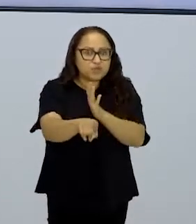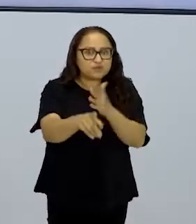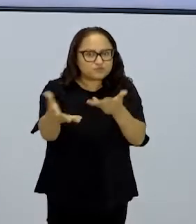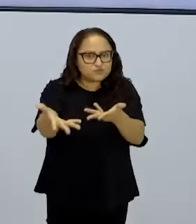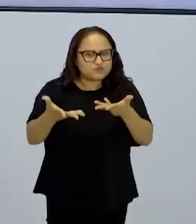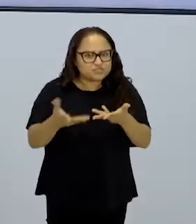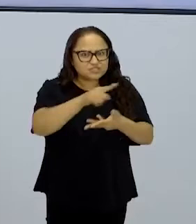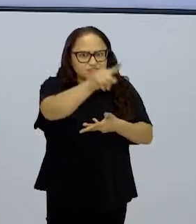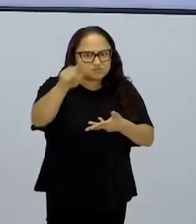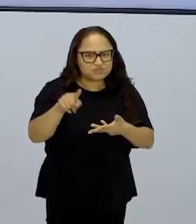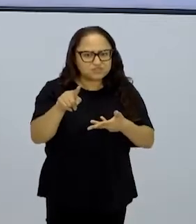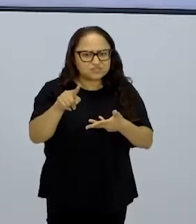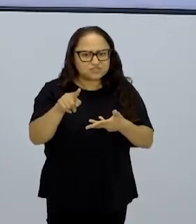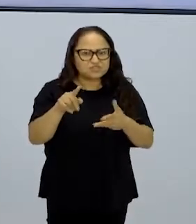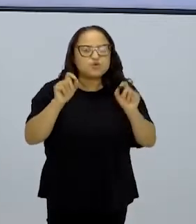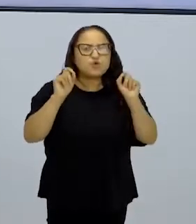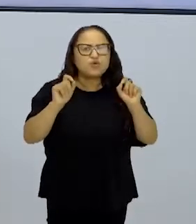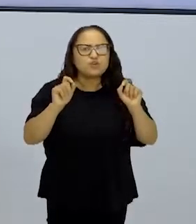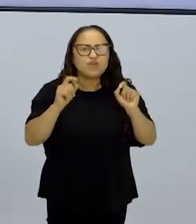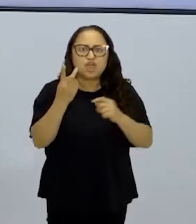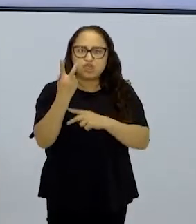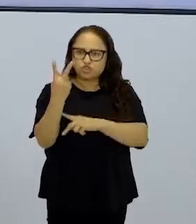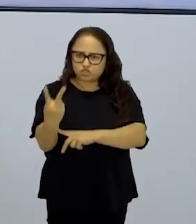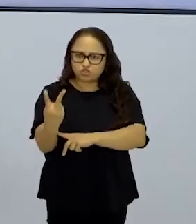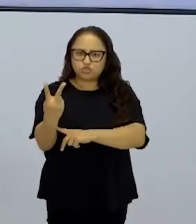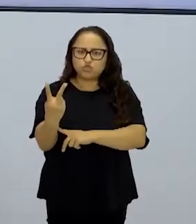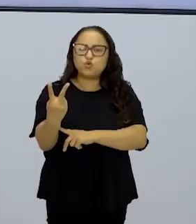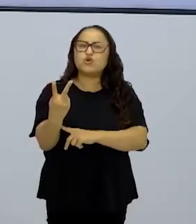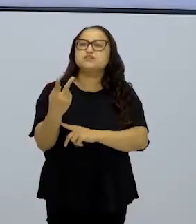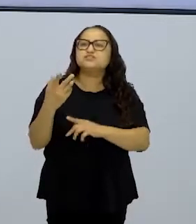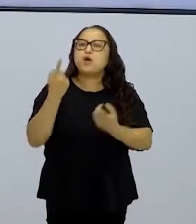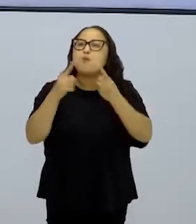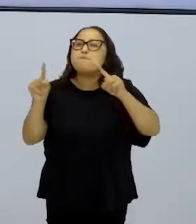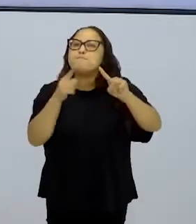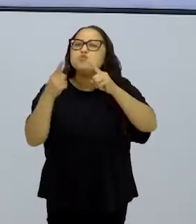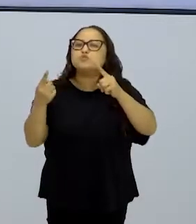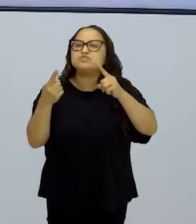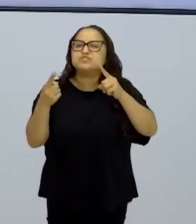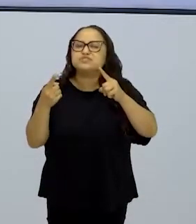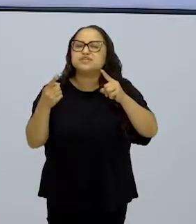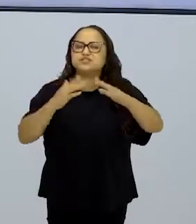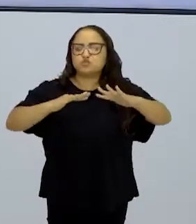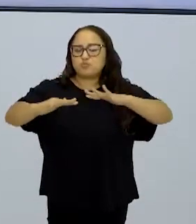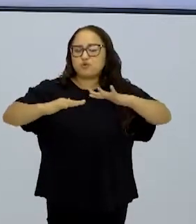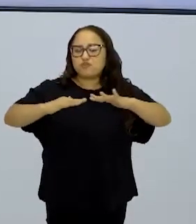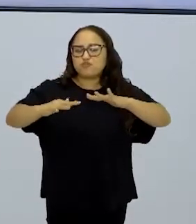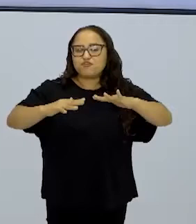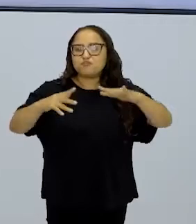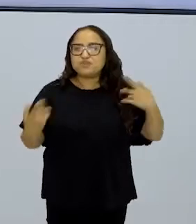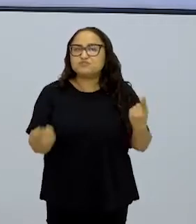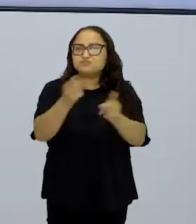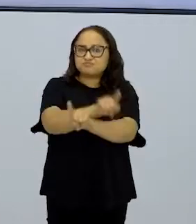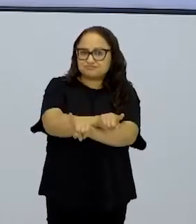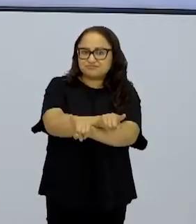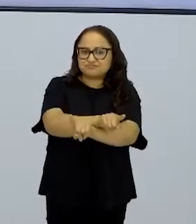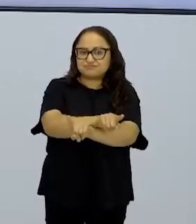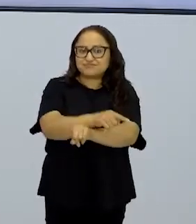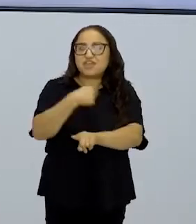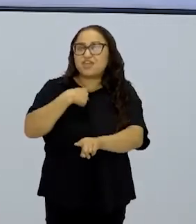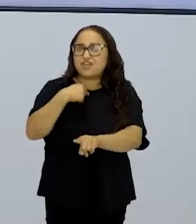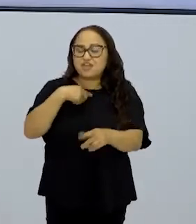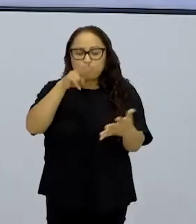vocês trechinhos de duas músicas, né, de movimentos de contracultura. E a gente vai